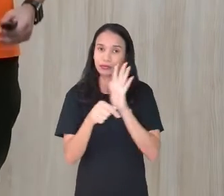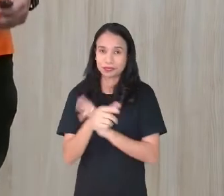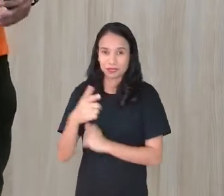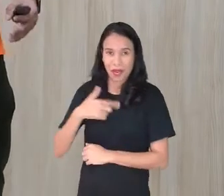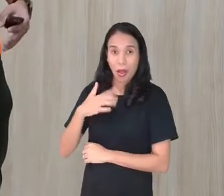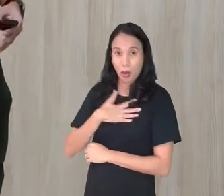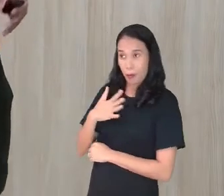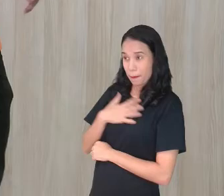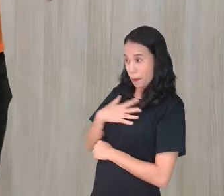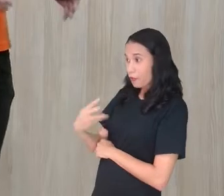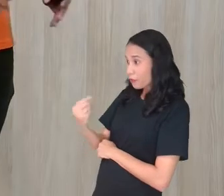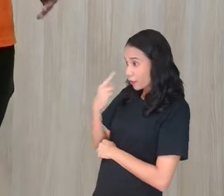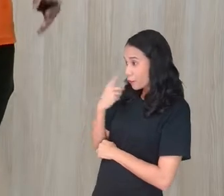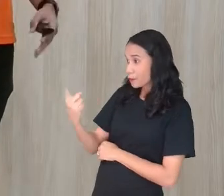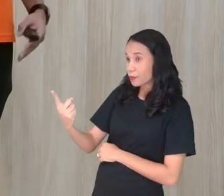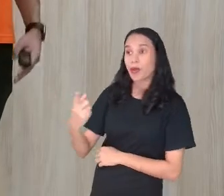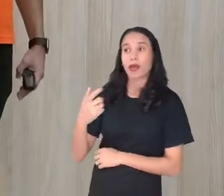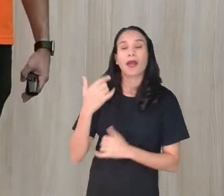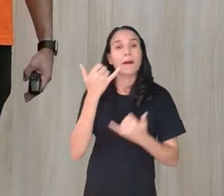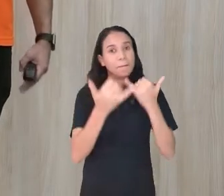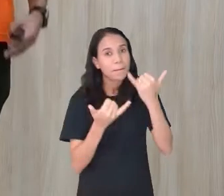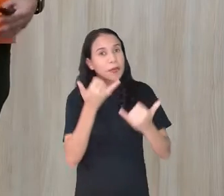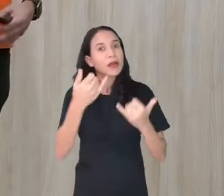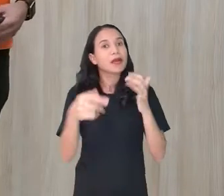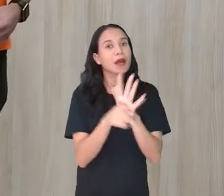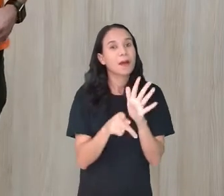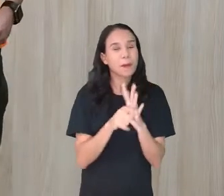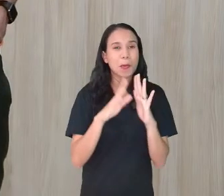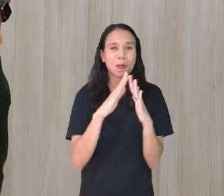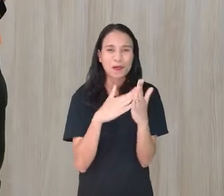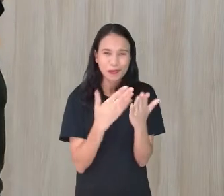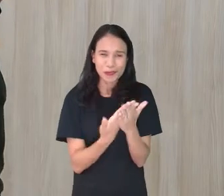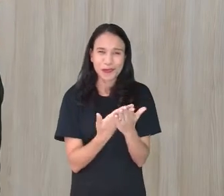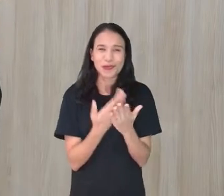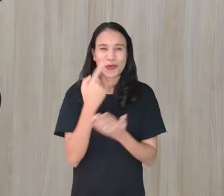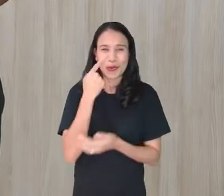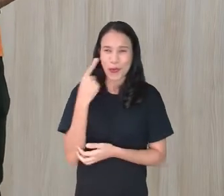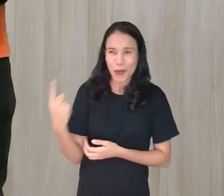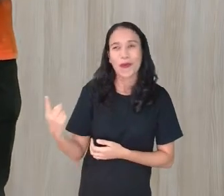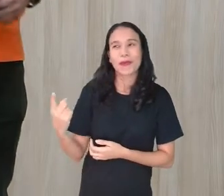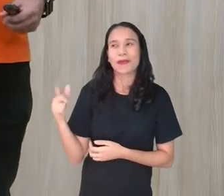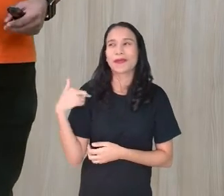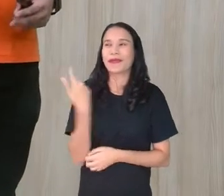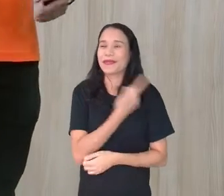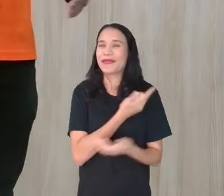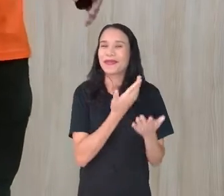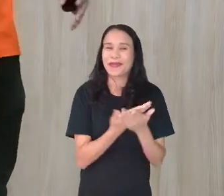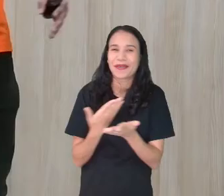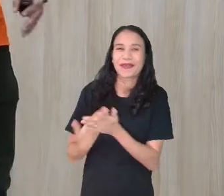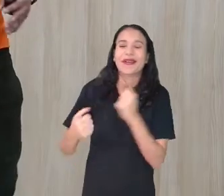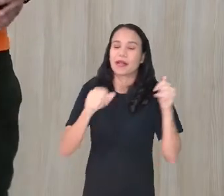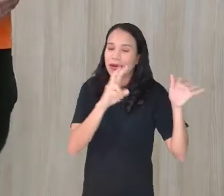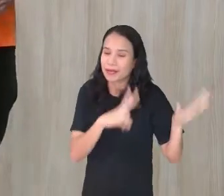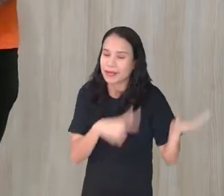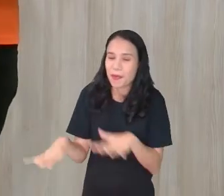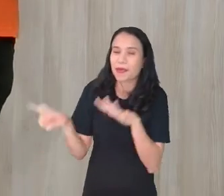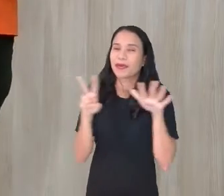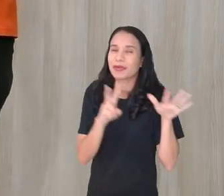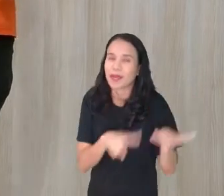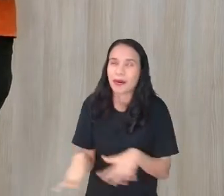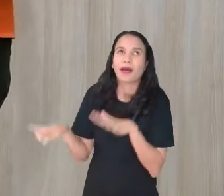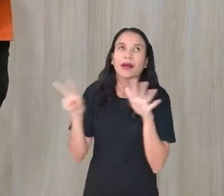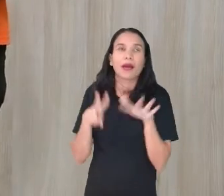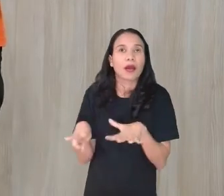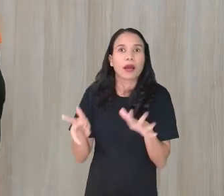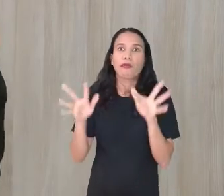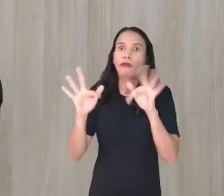filhos, Tiago, costumam brincar bastante desse negócio de escola, né? E a gente trabalha a semana todinha. Quando chega no